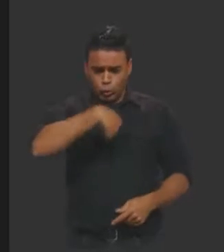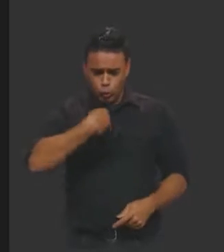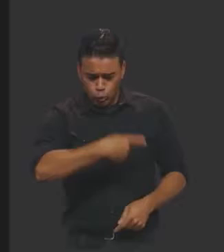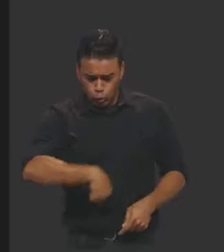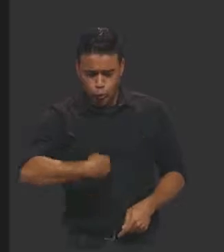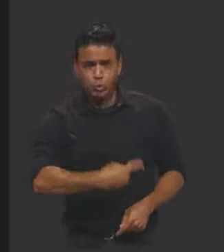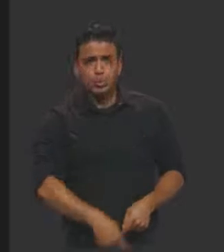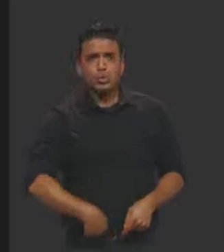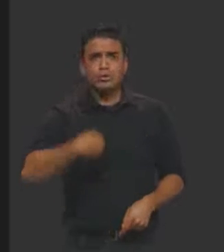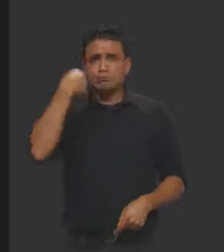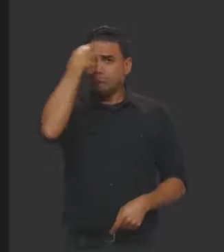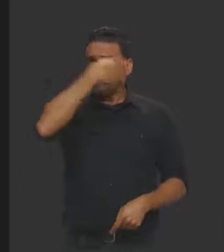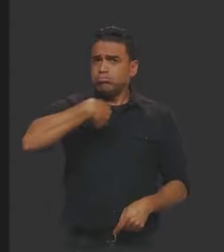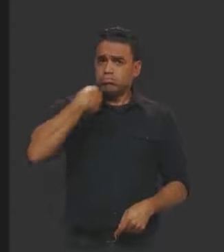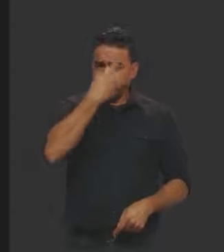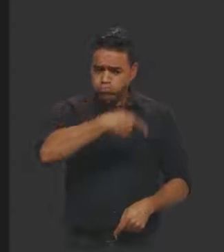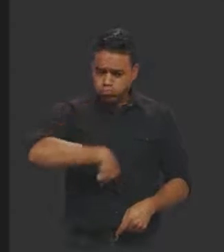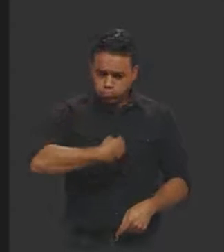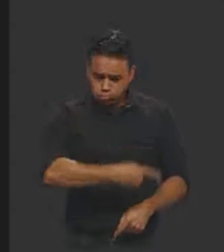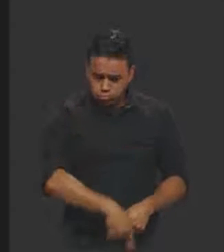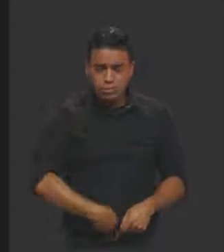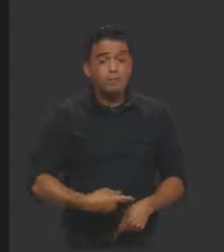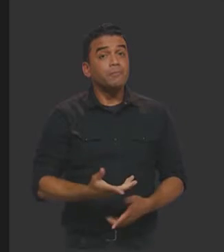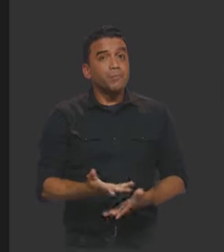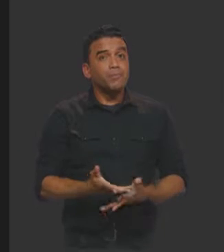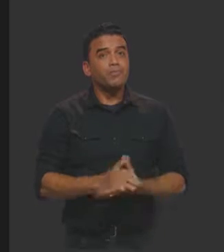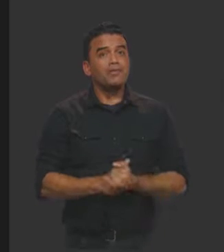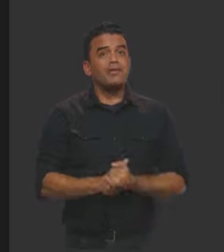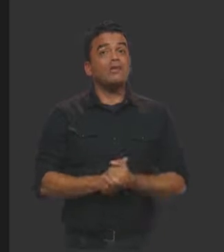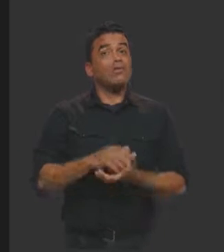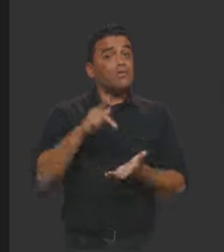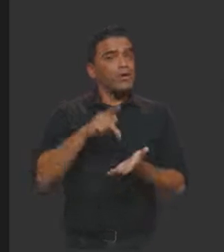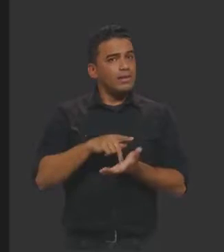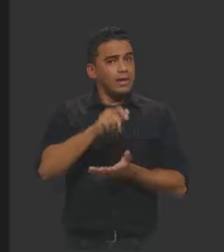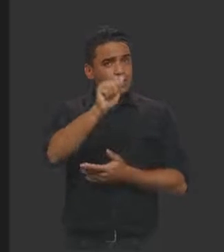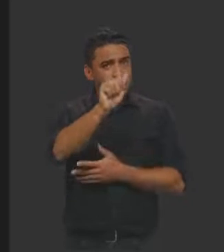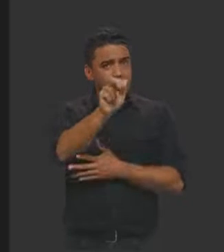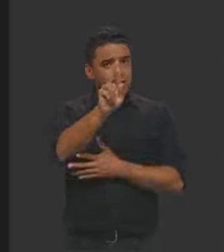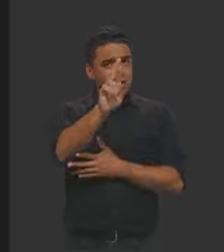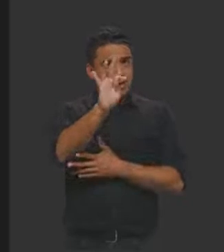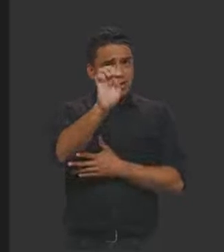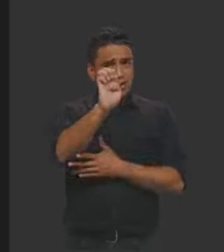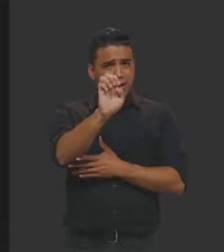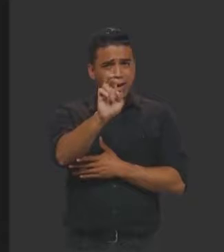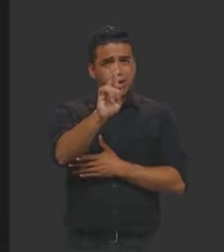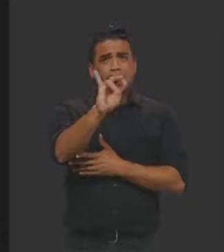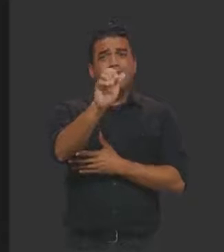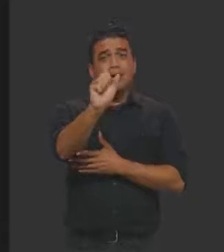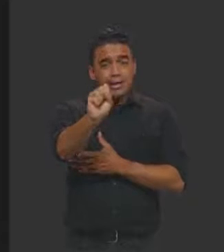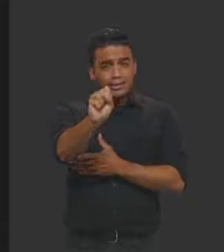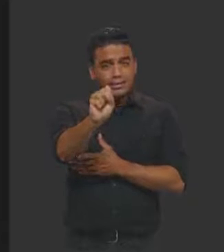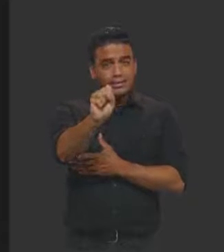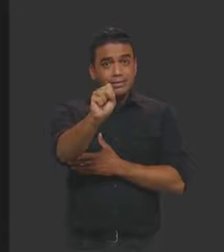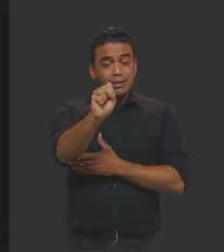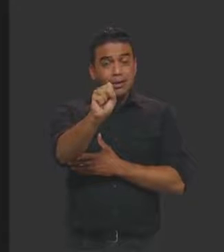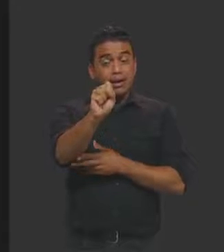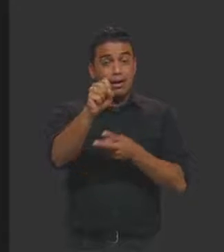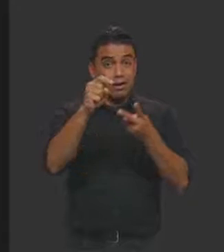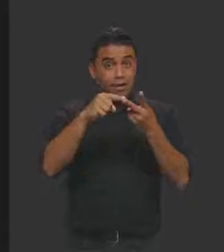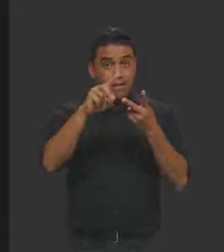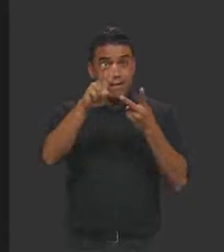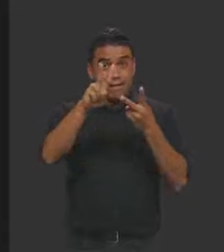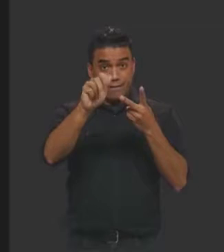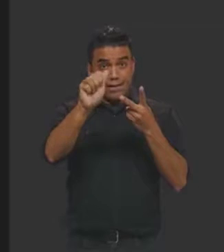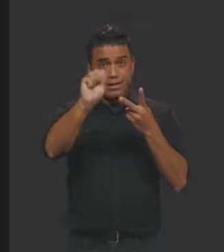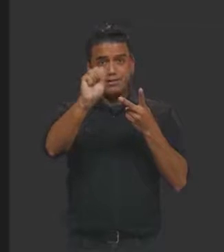corpo, que na verdade, né, são as artérias. Os vasos que conduzem o sangue do corpo para o